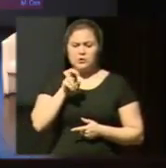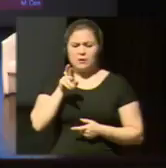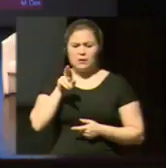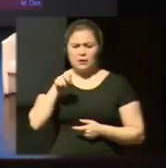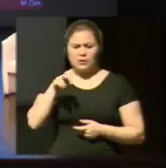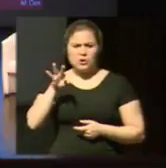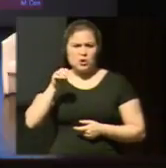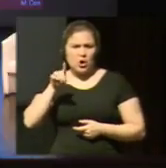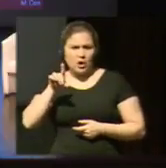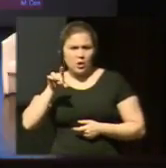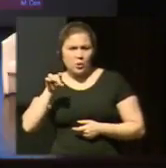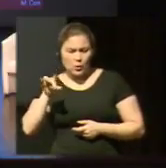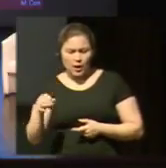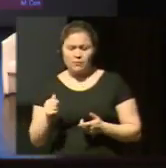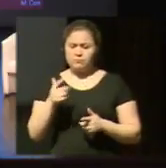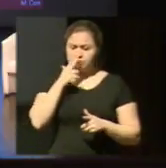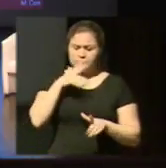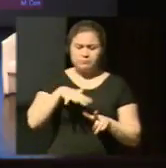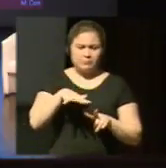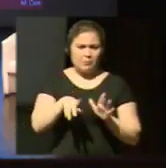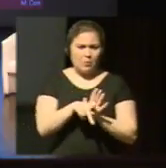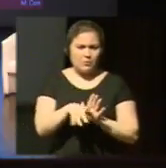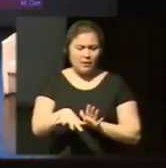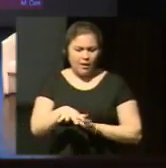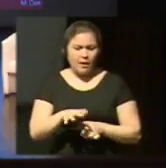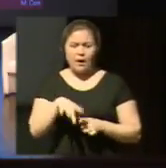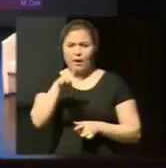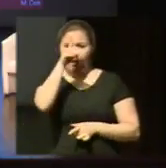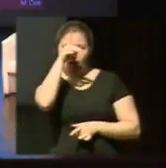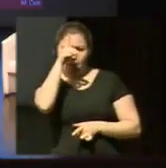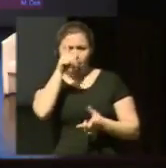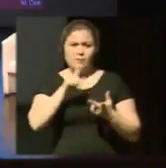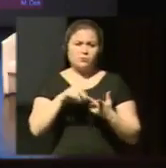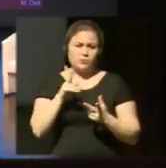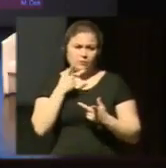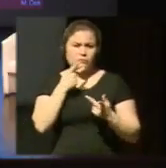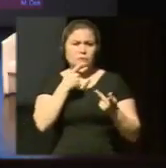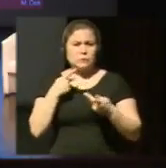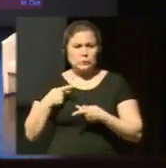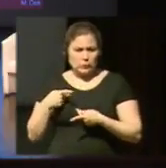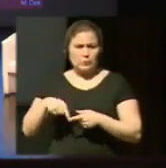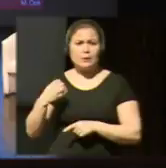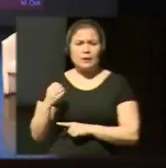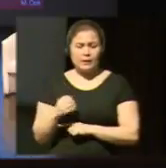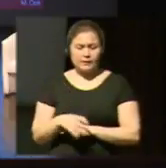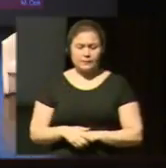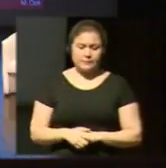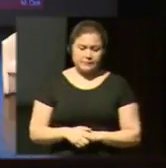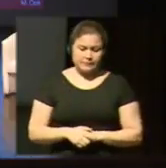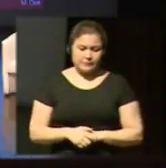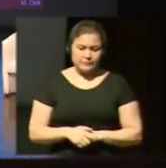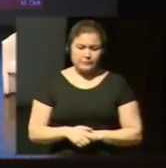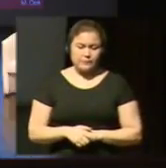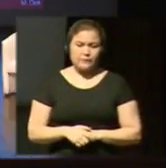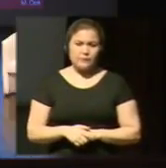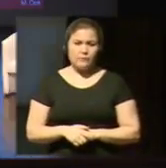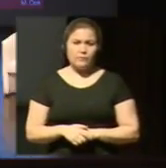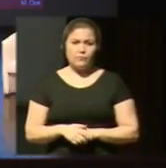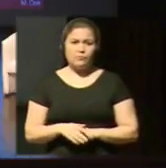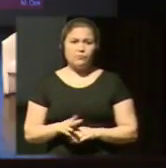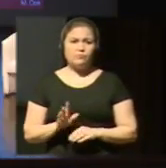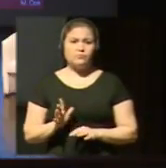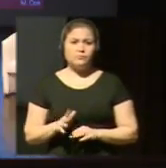um ícone da área na Alemanha, já visitou Porto Alegre. Ou seja,